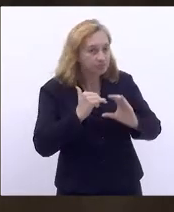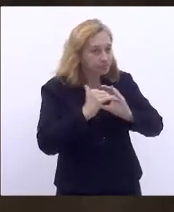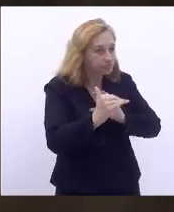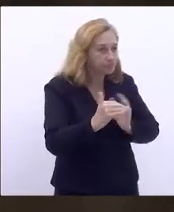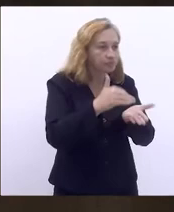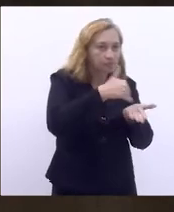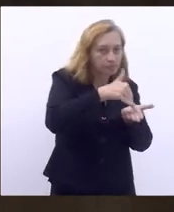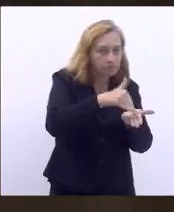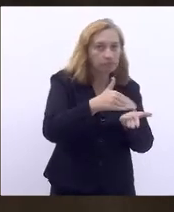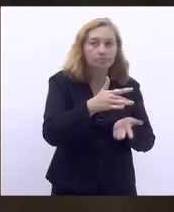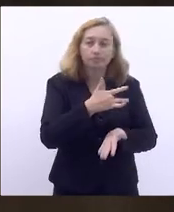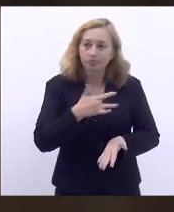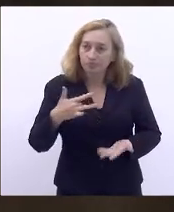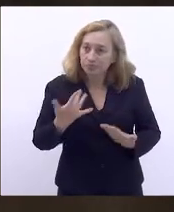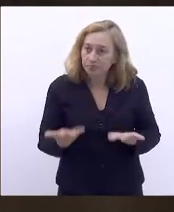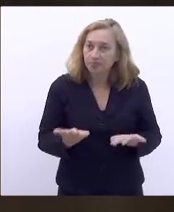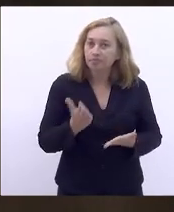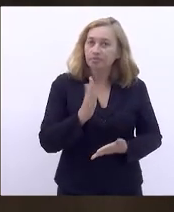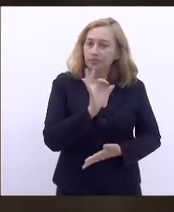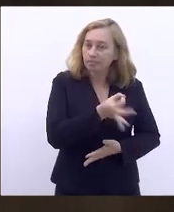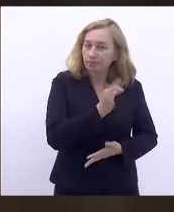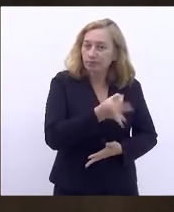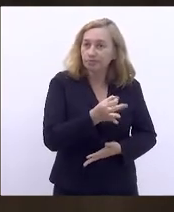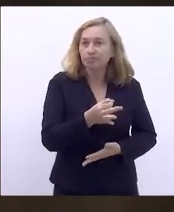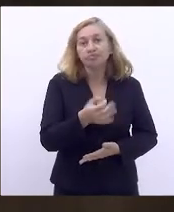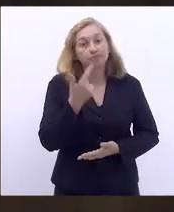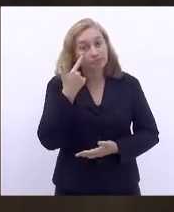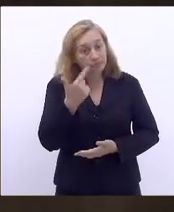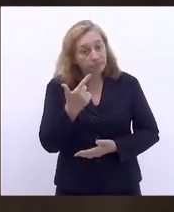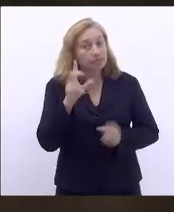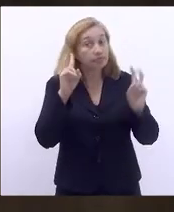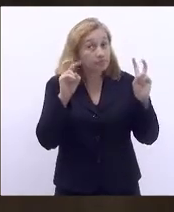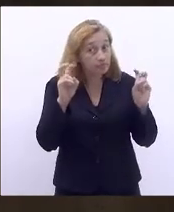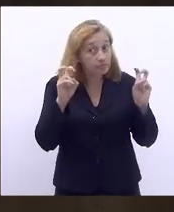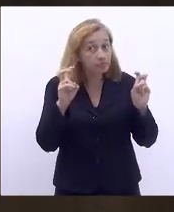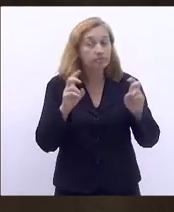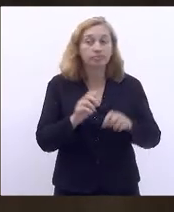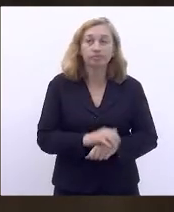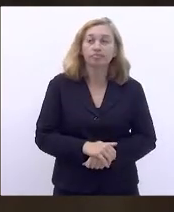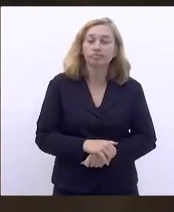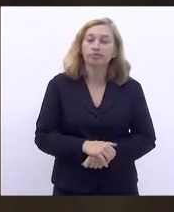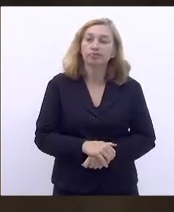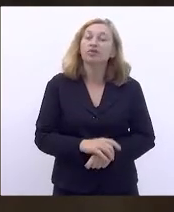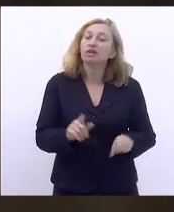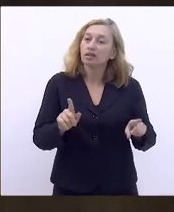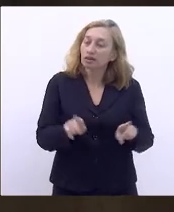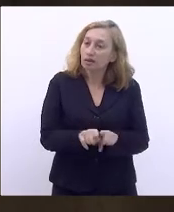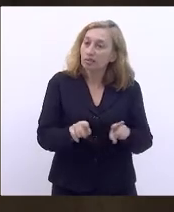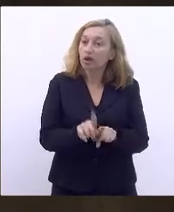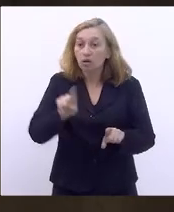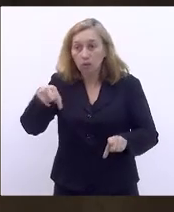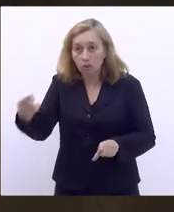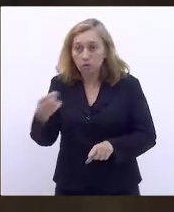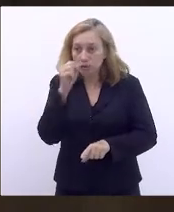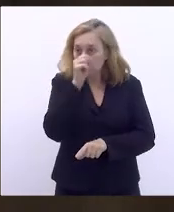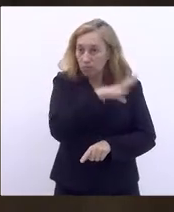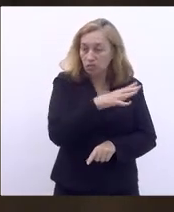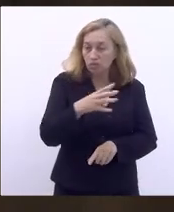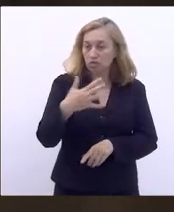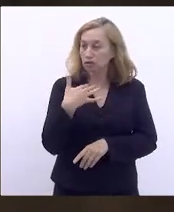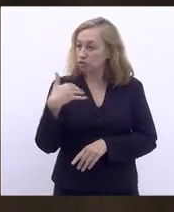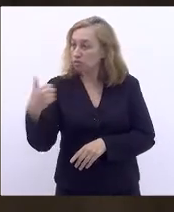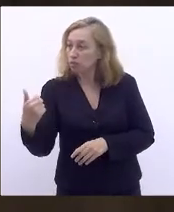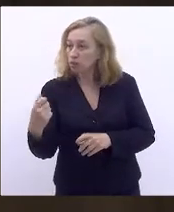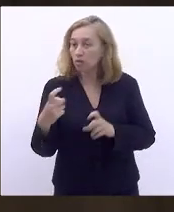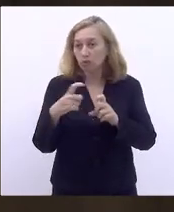Secretaria Estadual de Saúde, justamente para intervir nessa questão da refrigeração. E uma coisa mais absurda, um médico me chamou